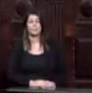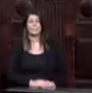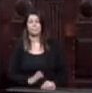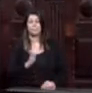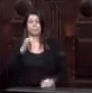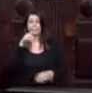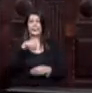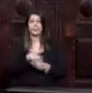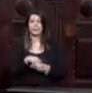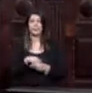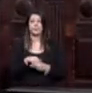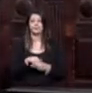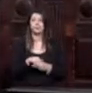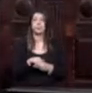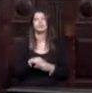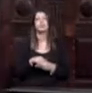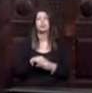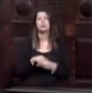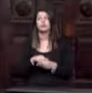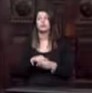Em votação,